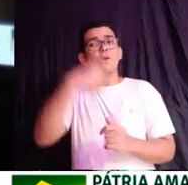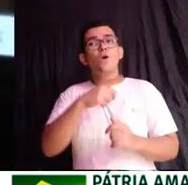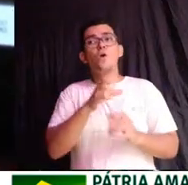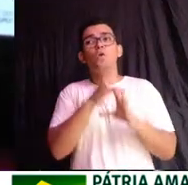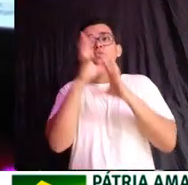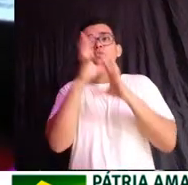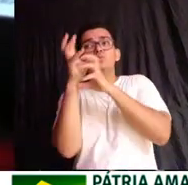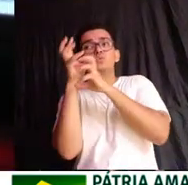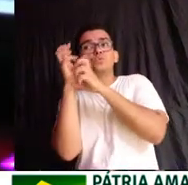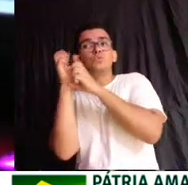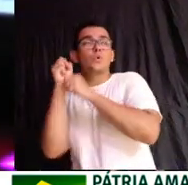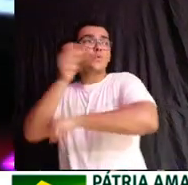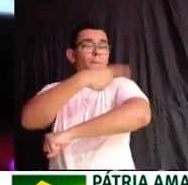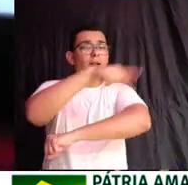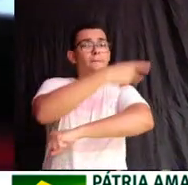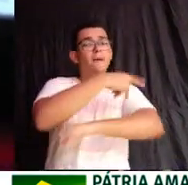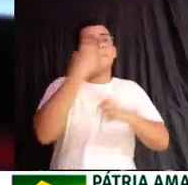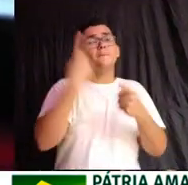pensando nela.